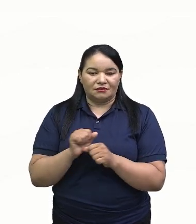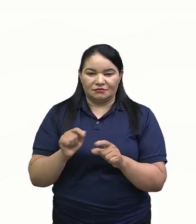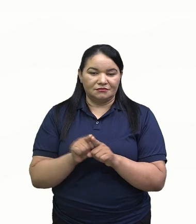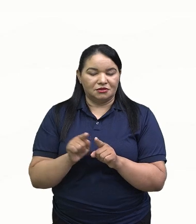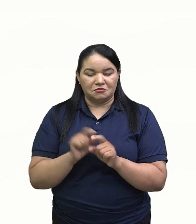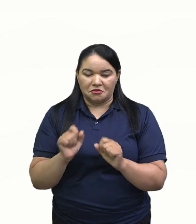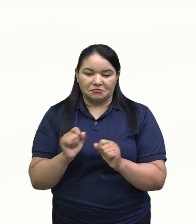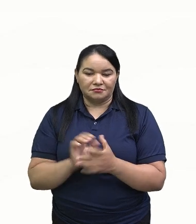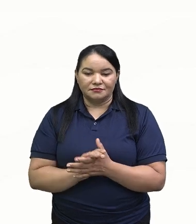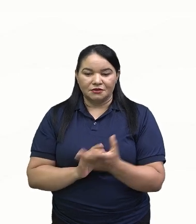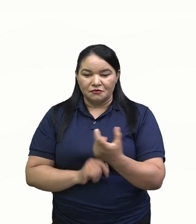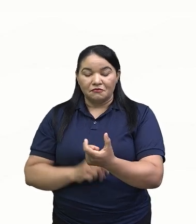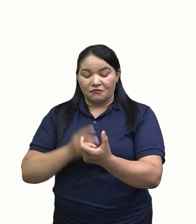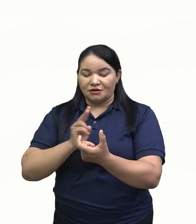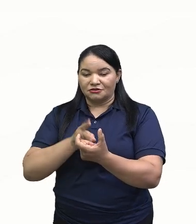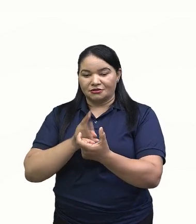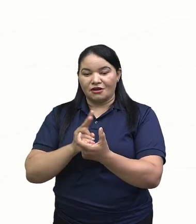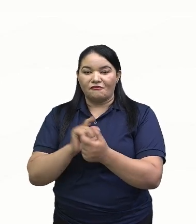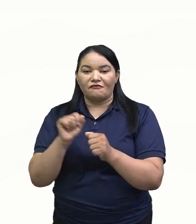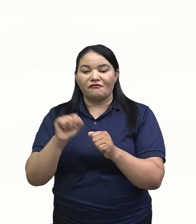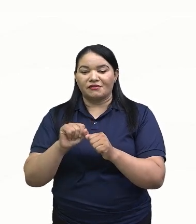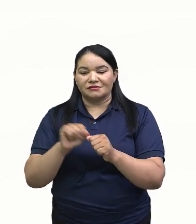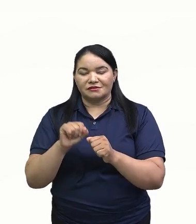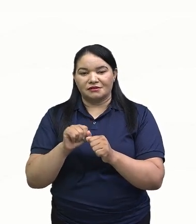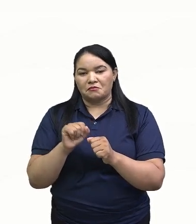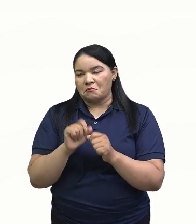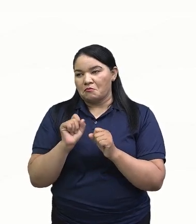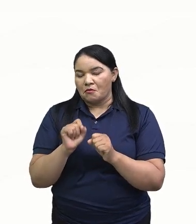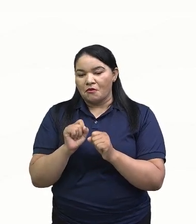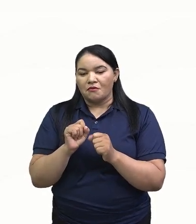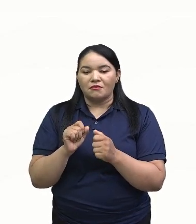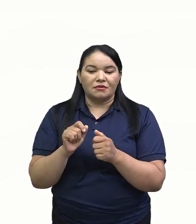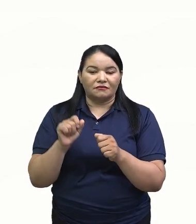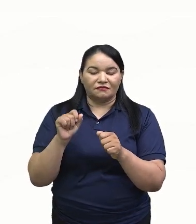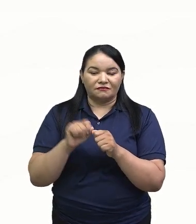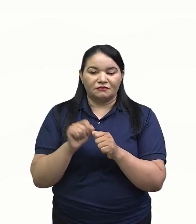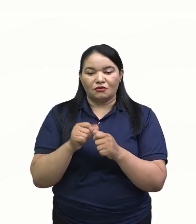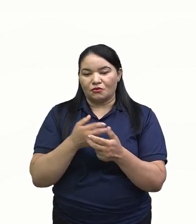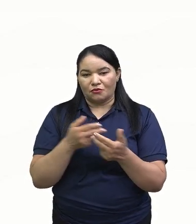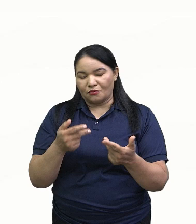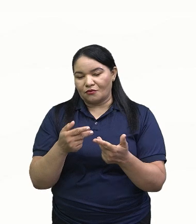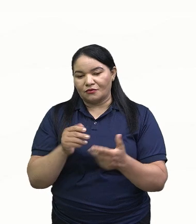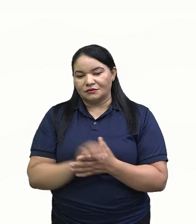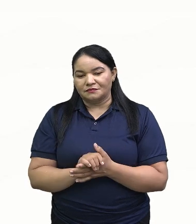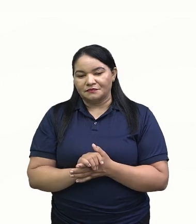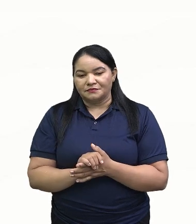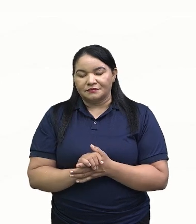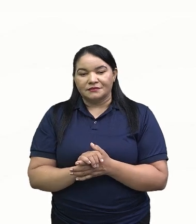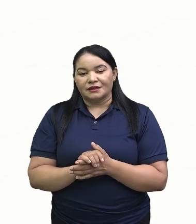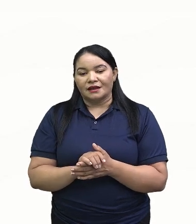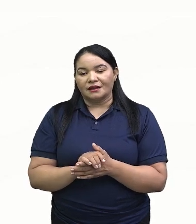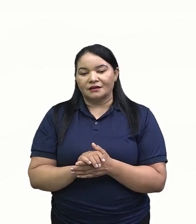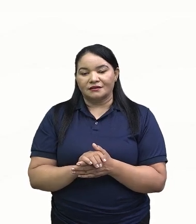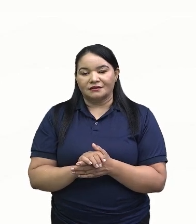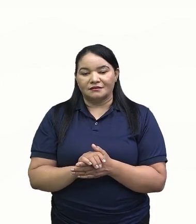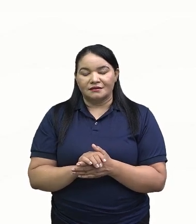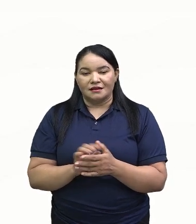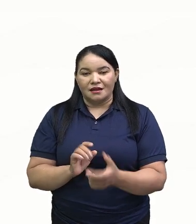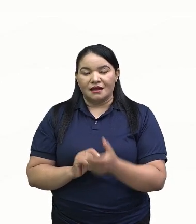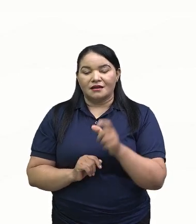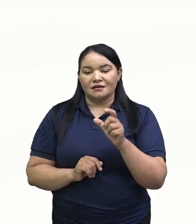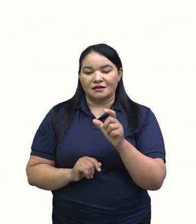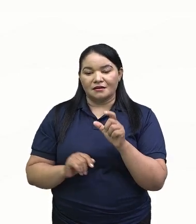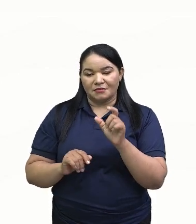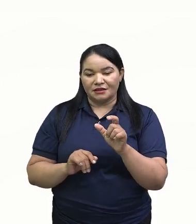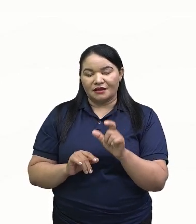radical é fazer. Quando você faz, você constrói algo. Você executa algo. Né? Desfazer é você